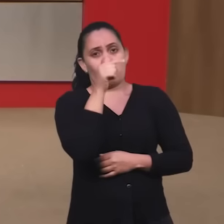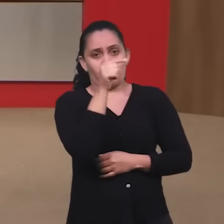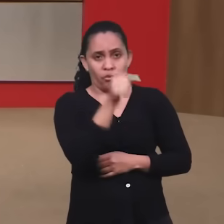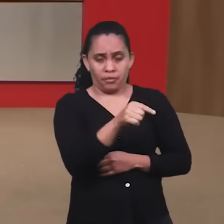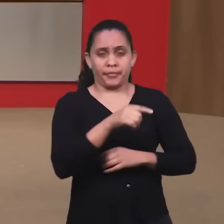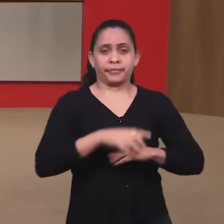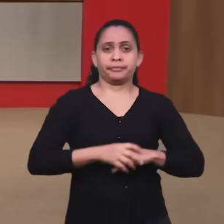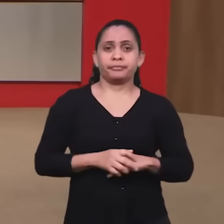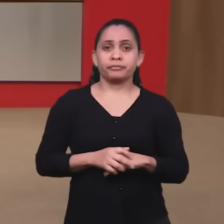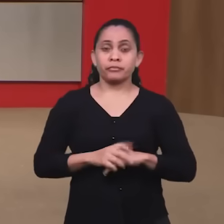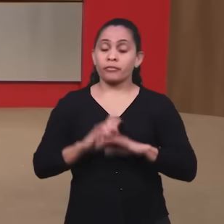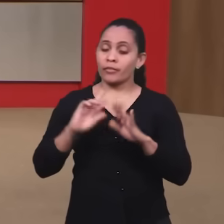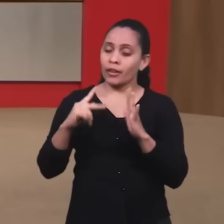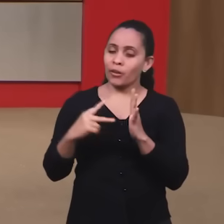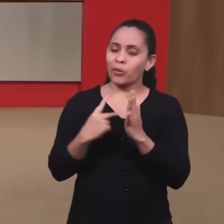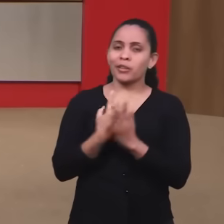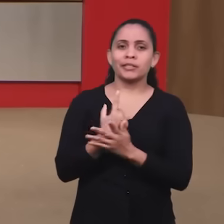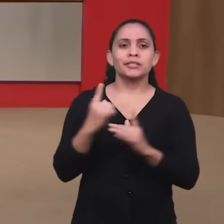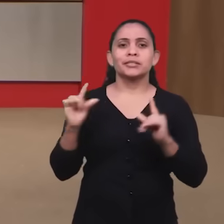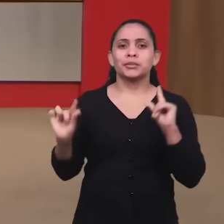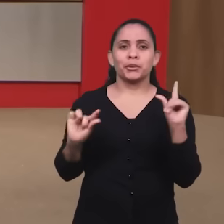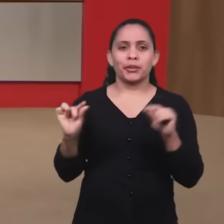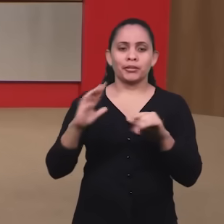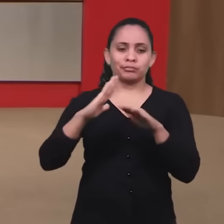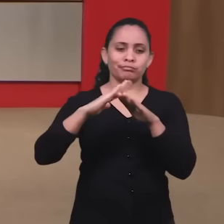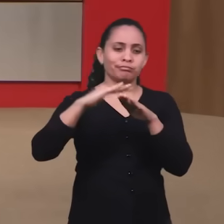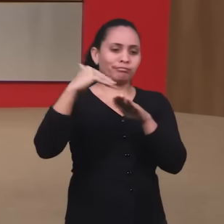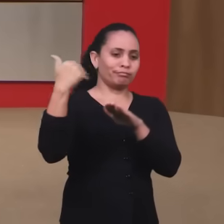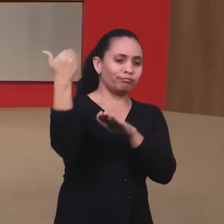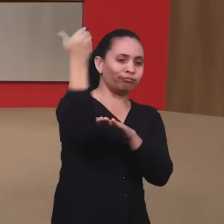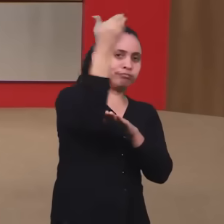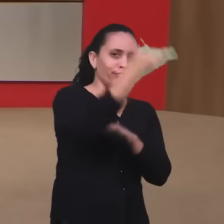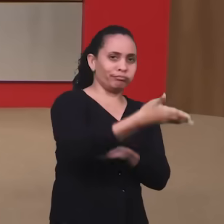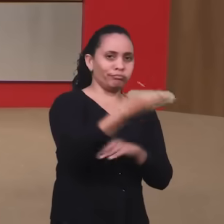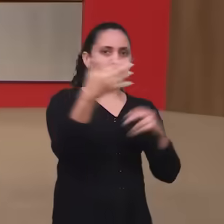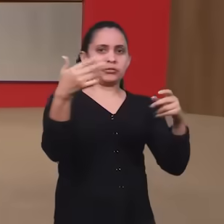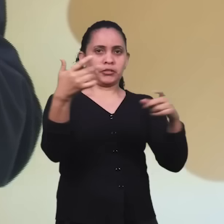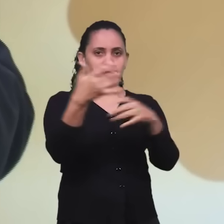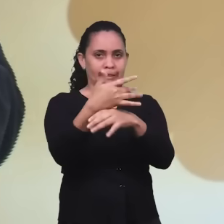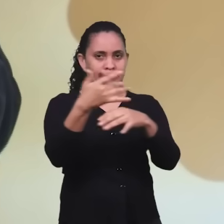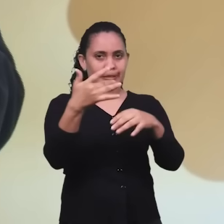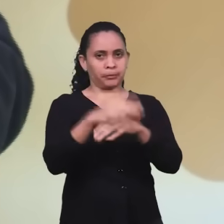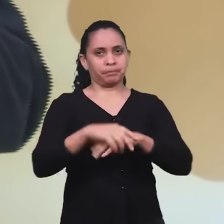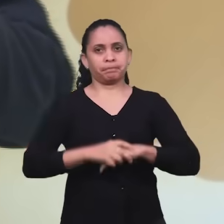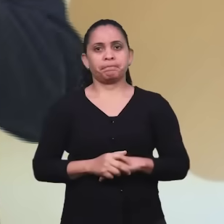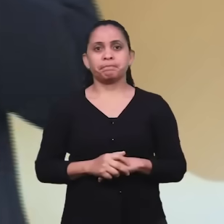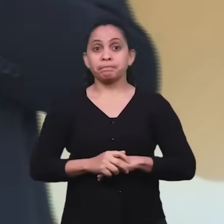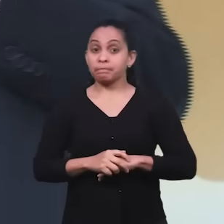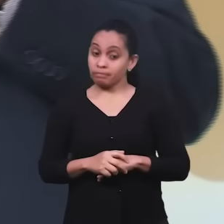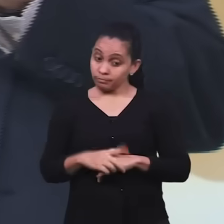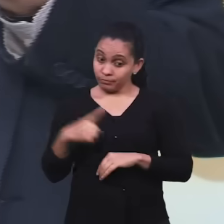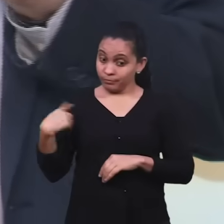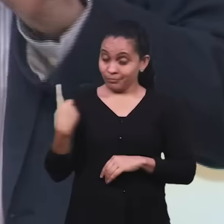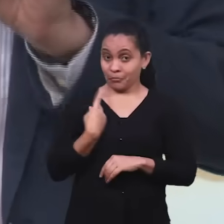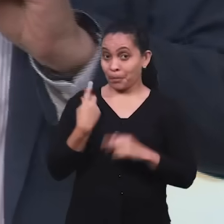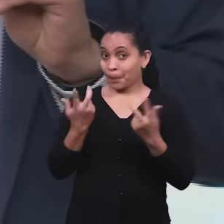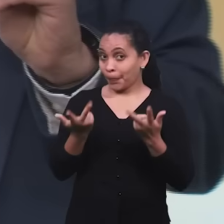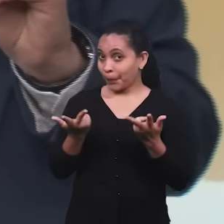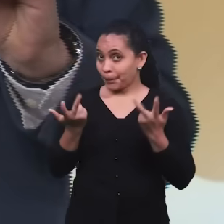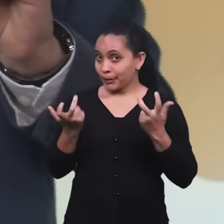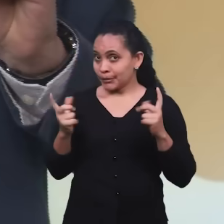para que ele fosse sepultado, o que acontecia do lado de fora da cidade. E aí nós